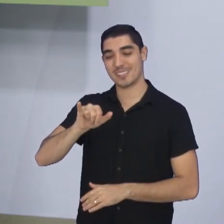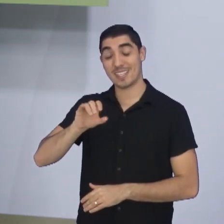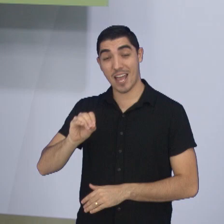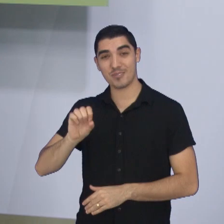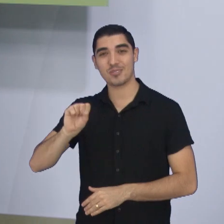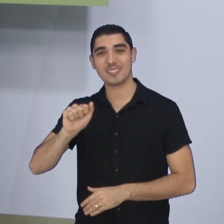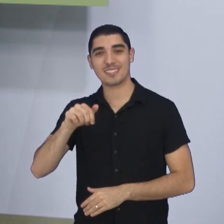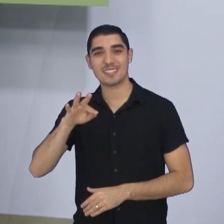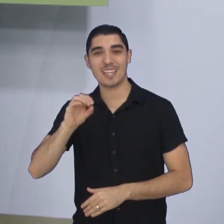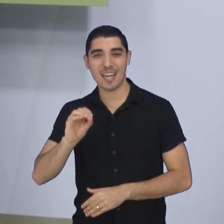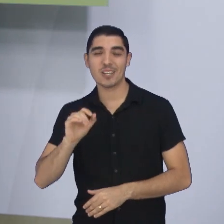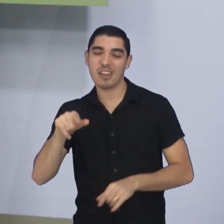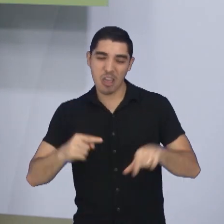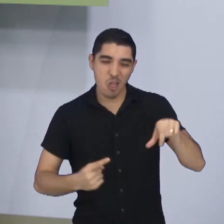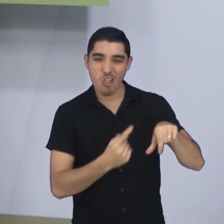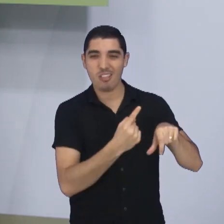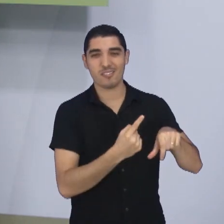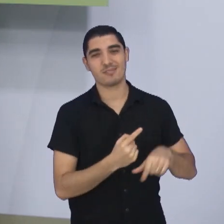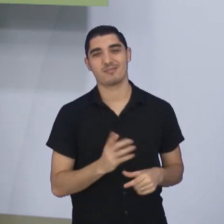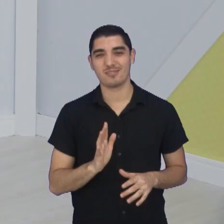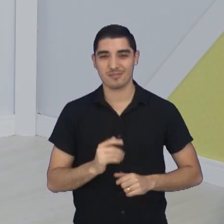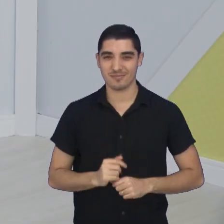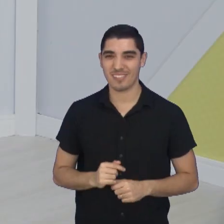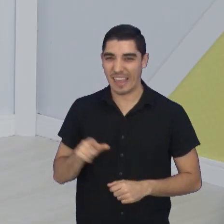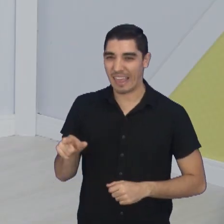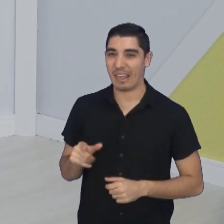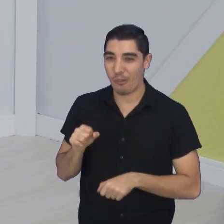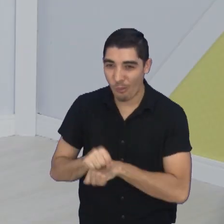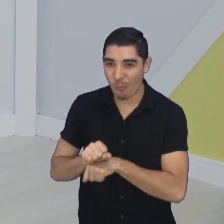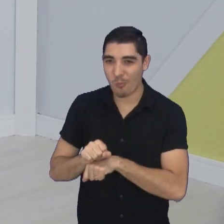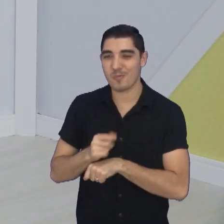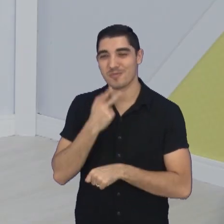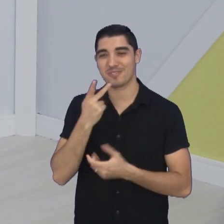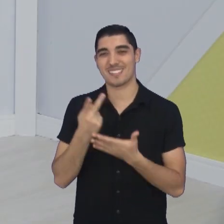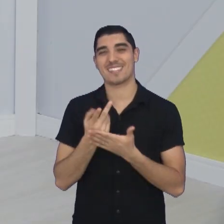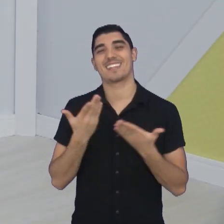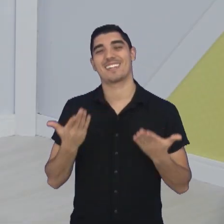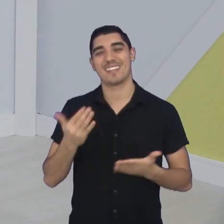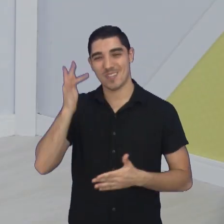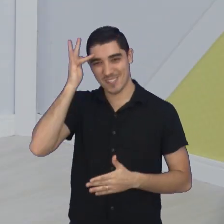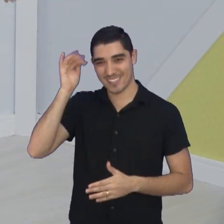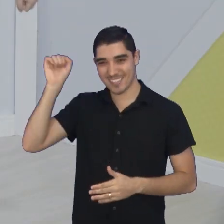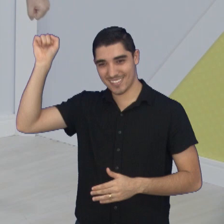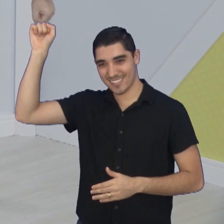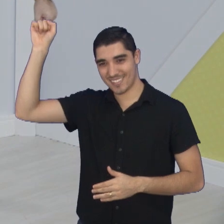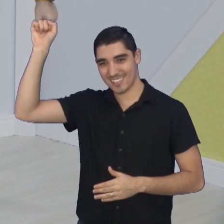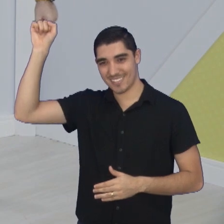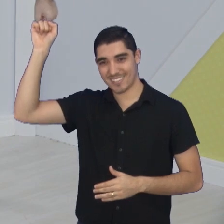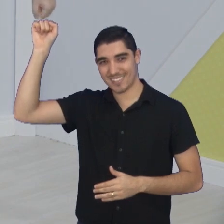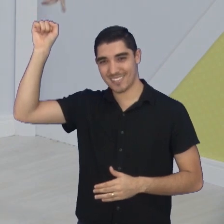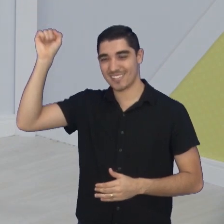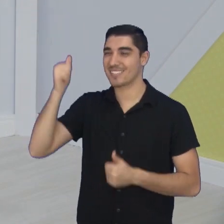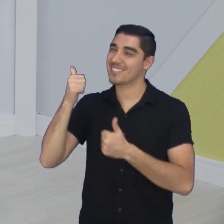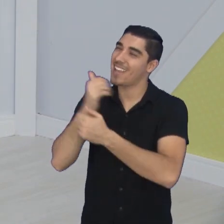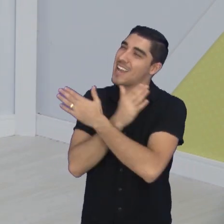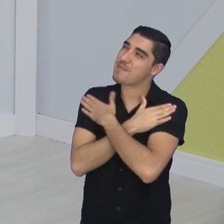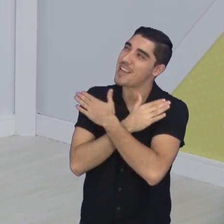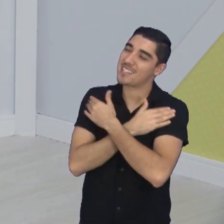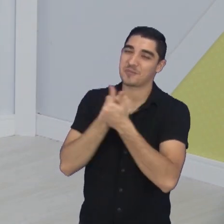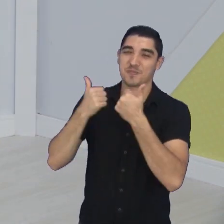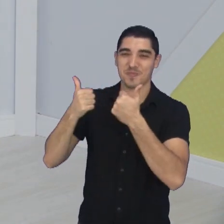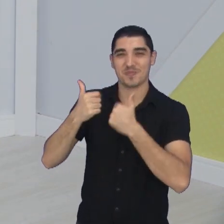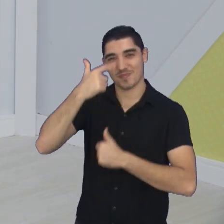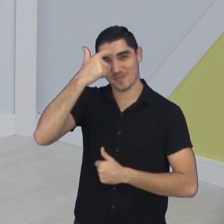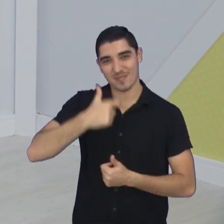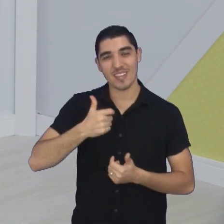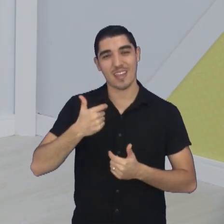tão perdido o gol assim. É uma paiada aí, né, Brunão? Que beleza. Muito bem, Luizão, aquele abraço, hein? Grande Luizão, sempre levando a